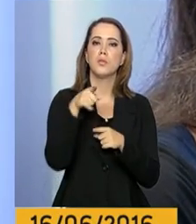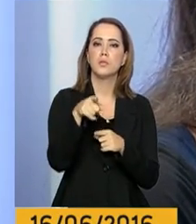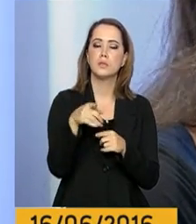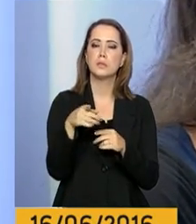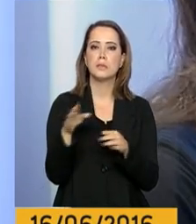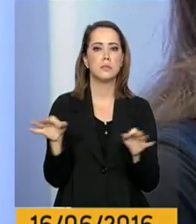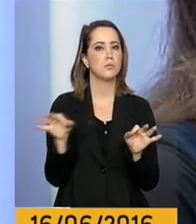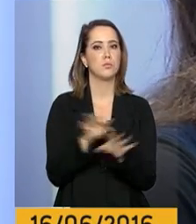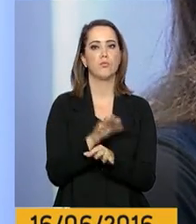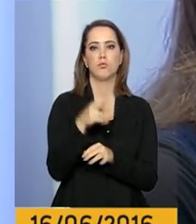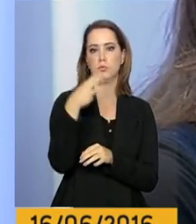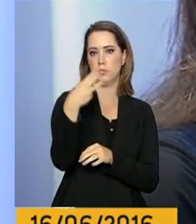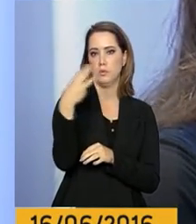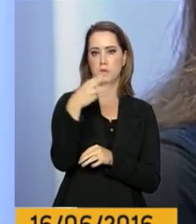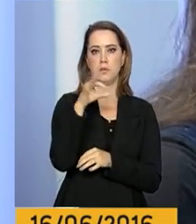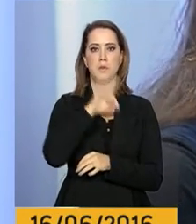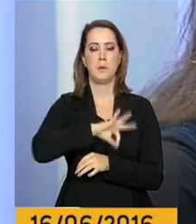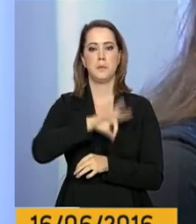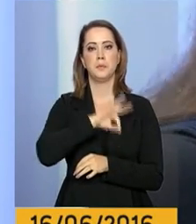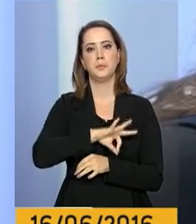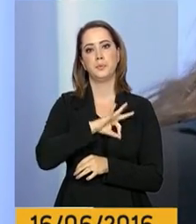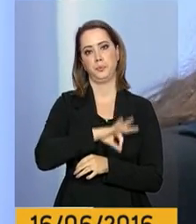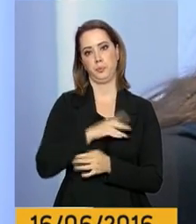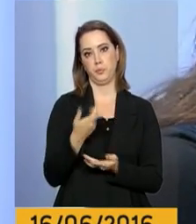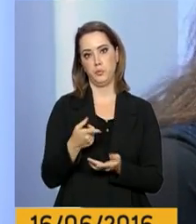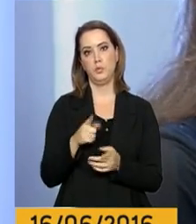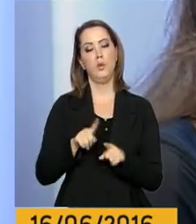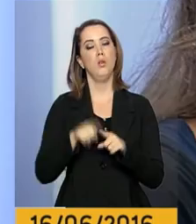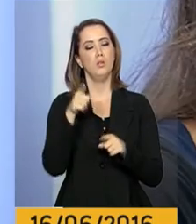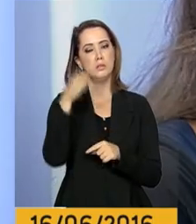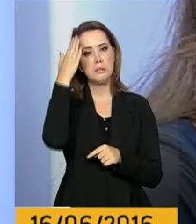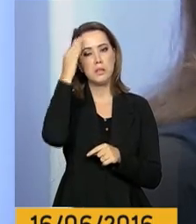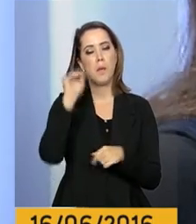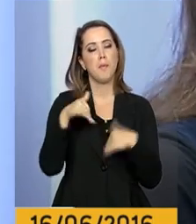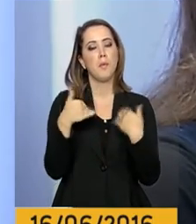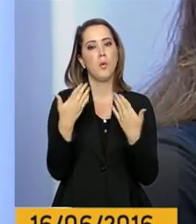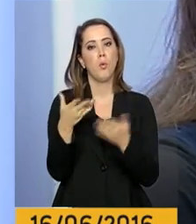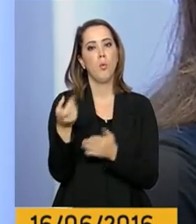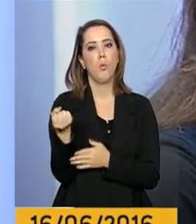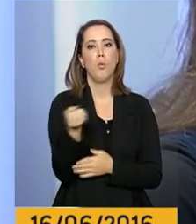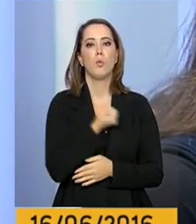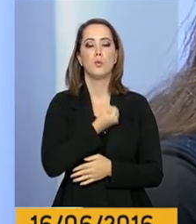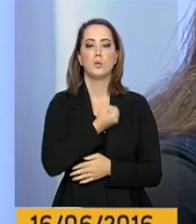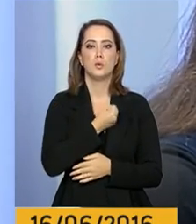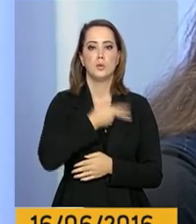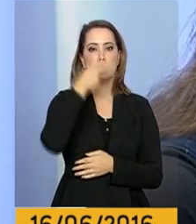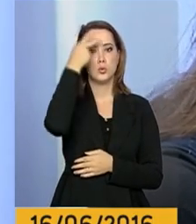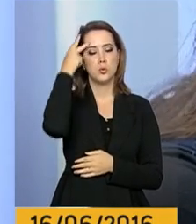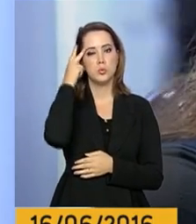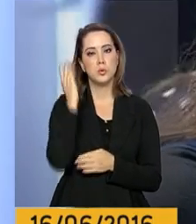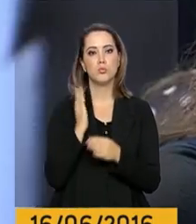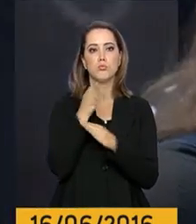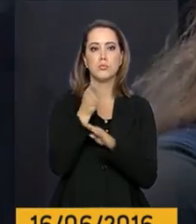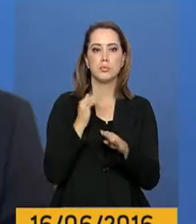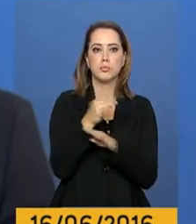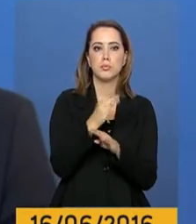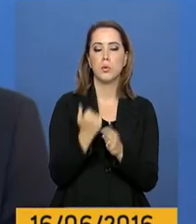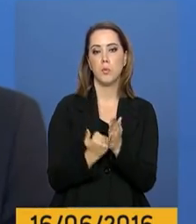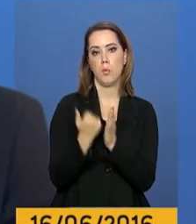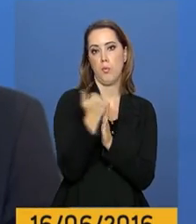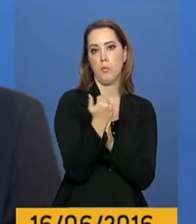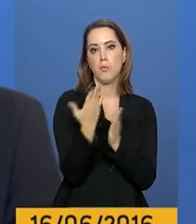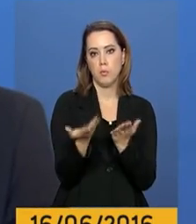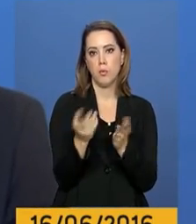uma quantidade de quantas pessoas a mais terão acesso e que não tinham, né, se tem uma média de quantos estudantes vão poder acessar esse recurso? E uma